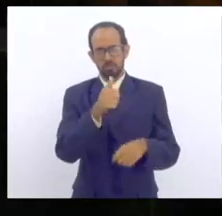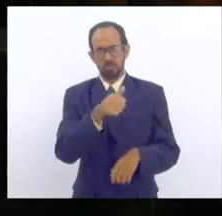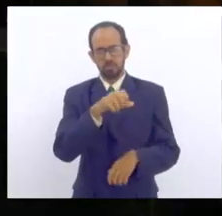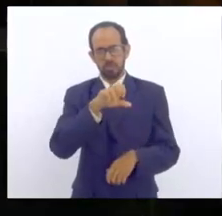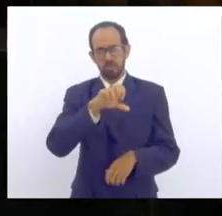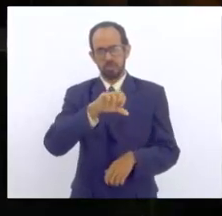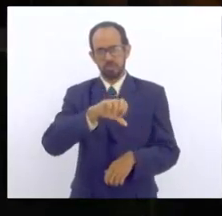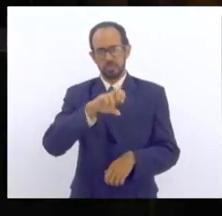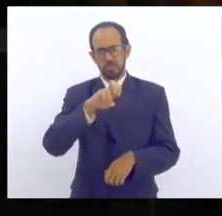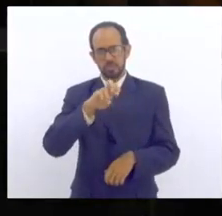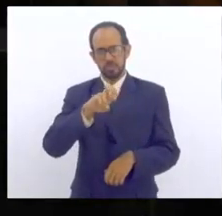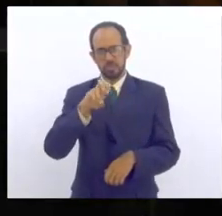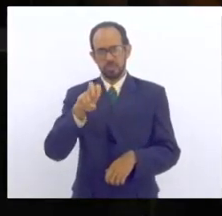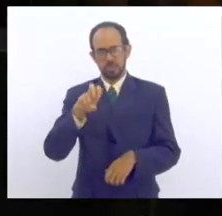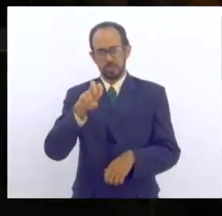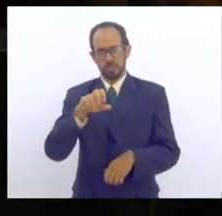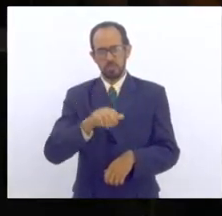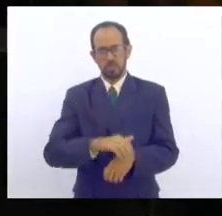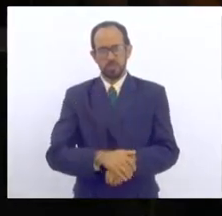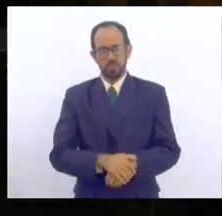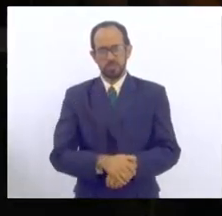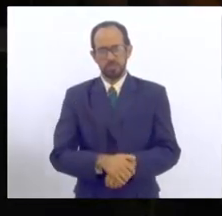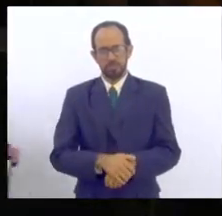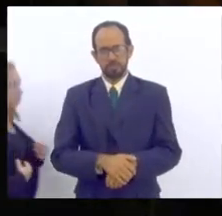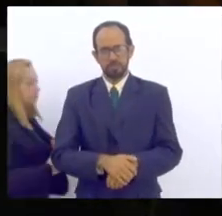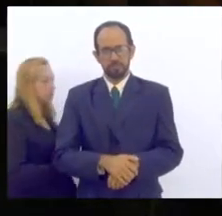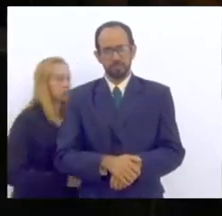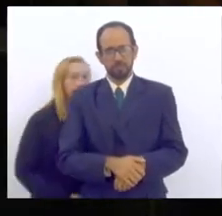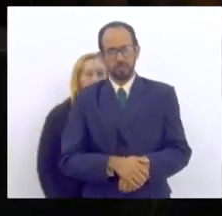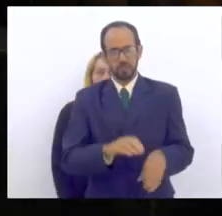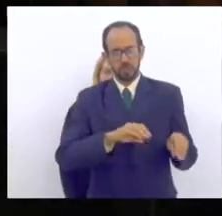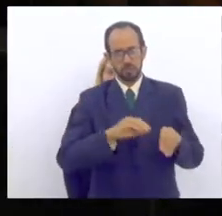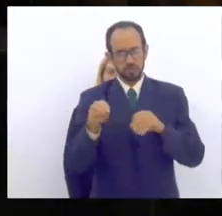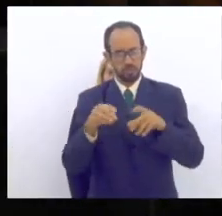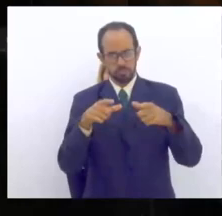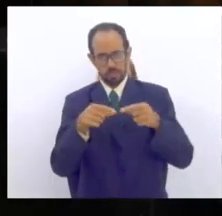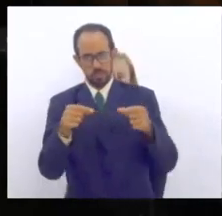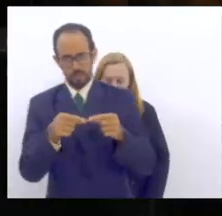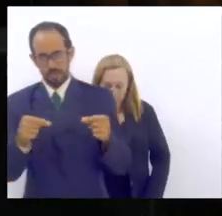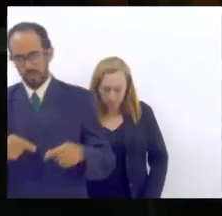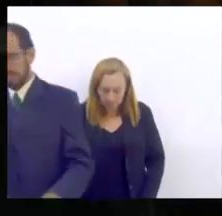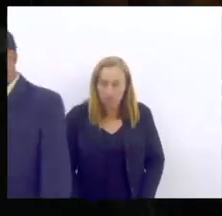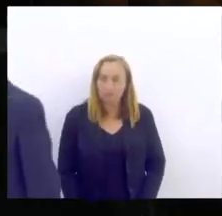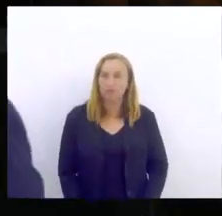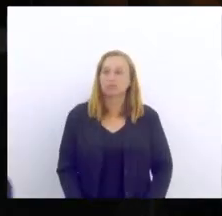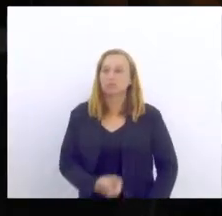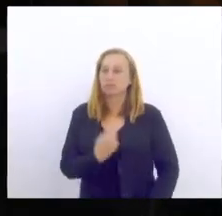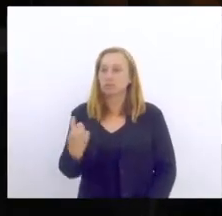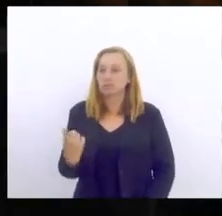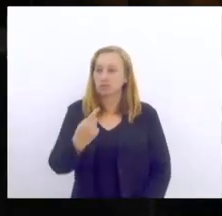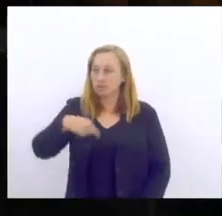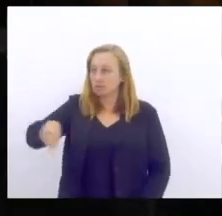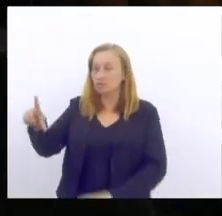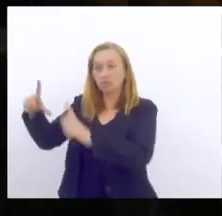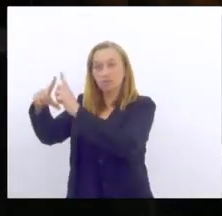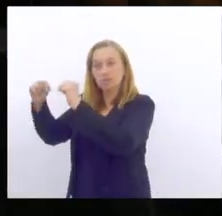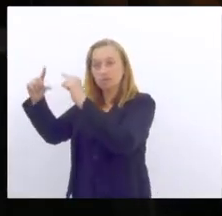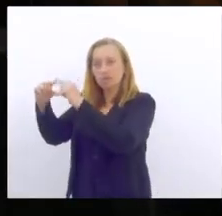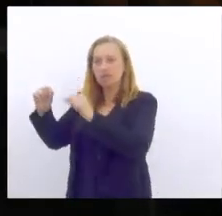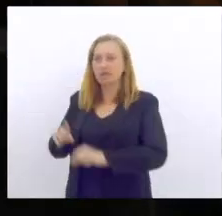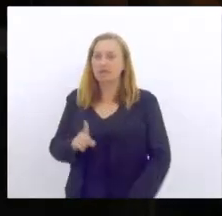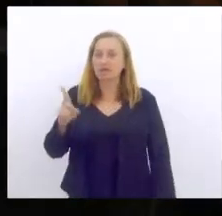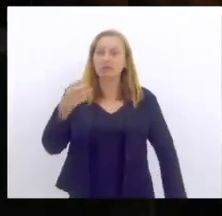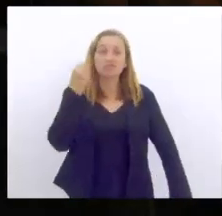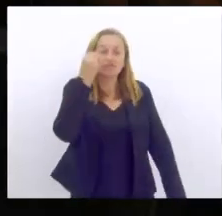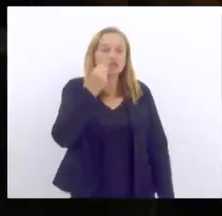554 foi eleito e nós fomos para Brasília e lá nós vivemos Uma